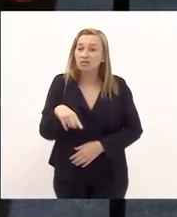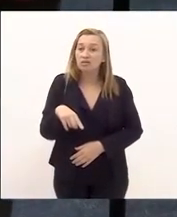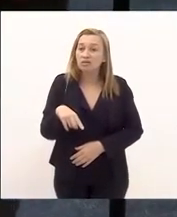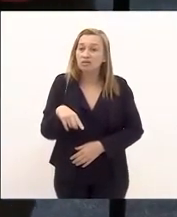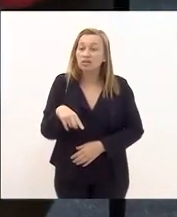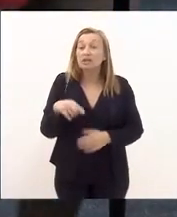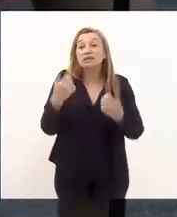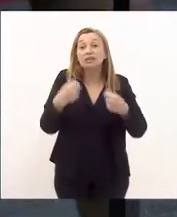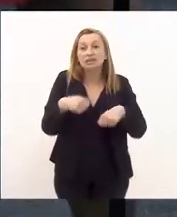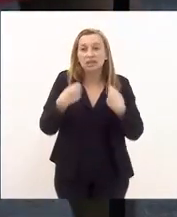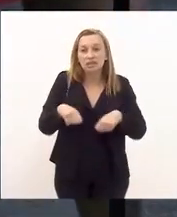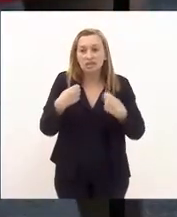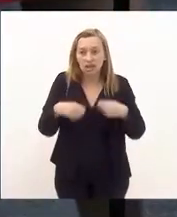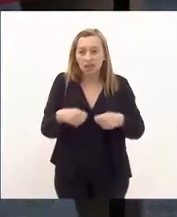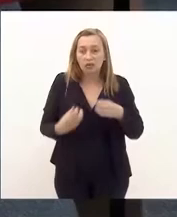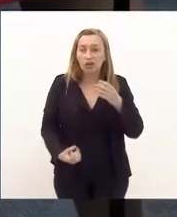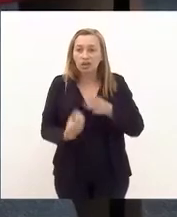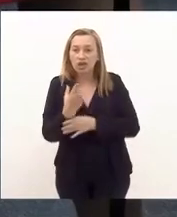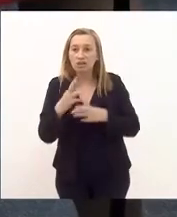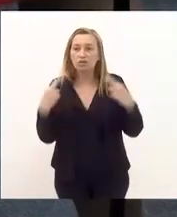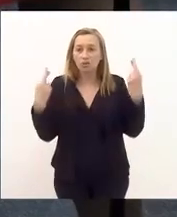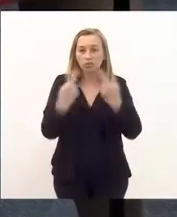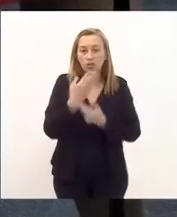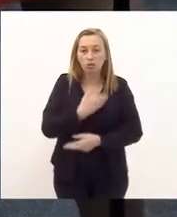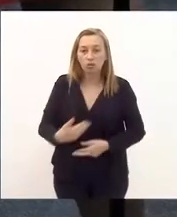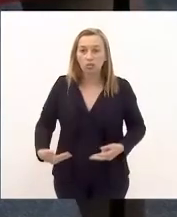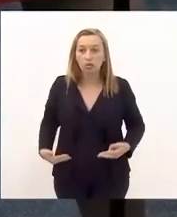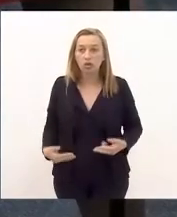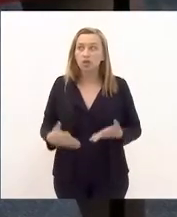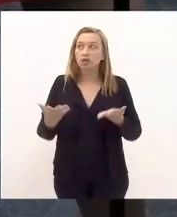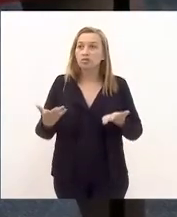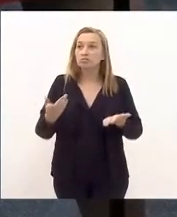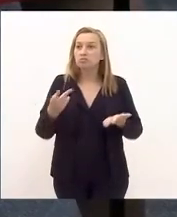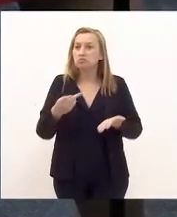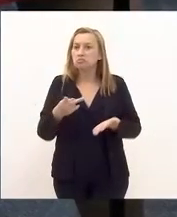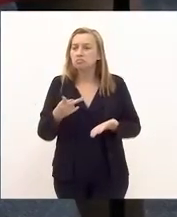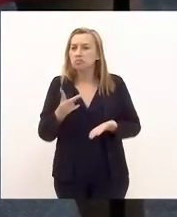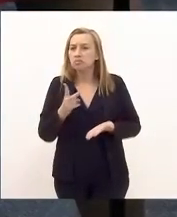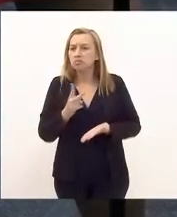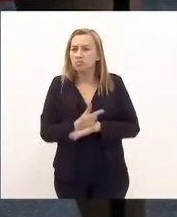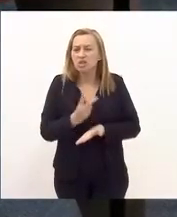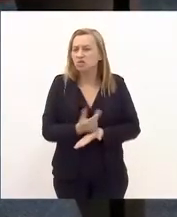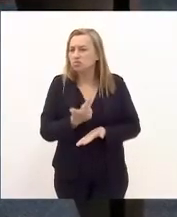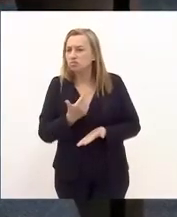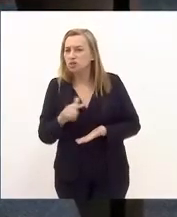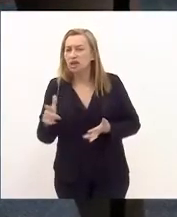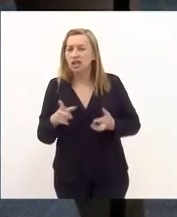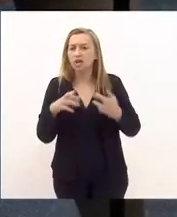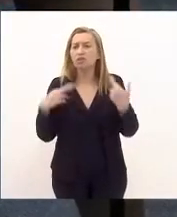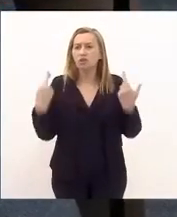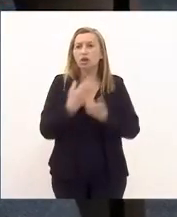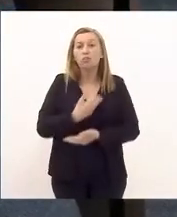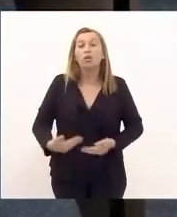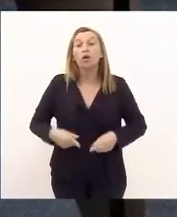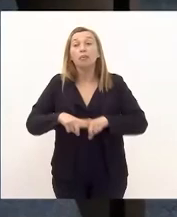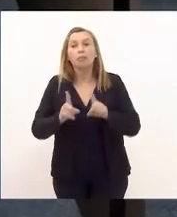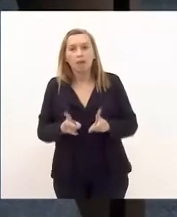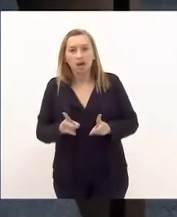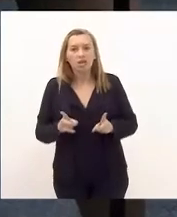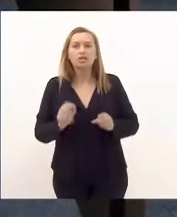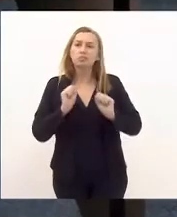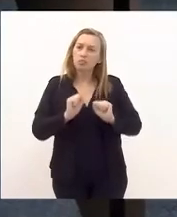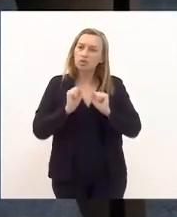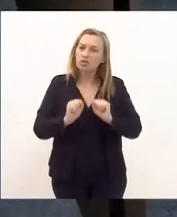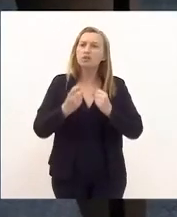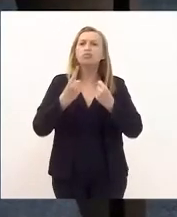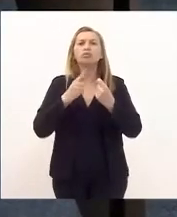e necessária a realização de uma audiência pública. Nem que não seja uma audiência pública, mas pelo menos que a gente